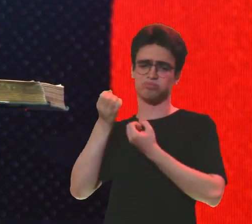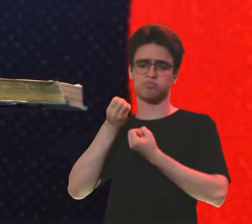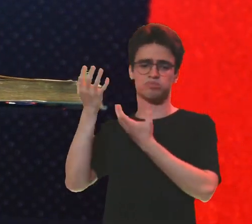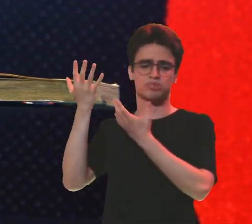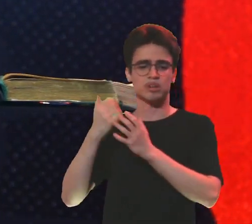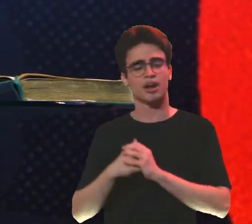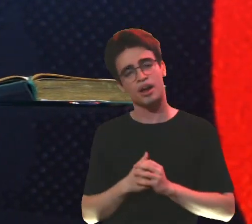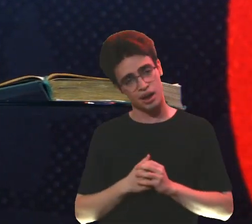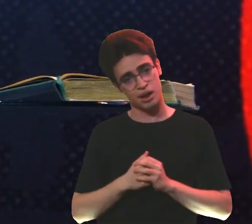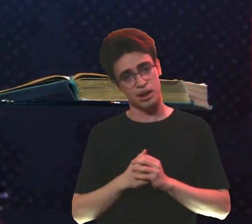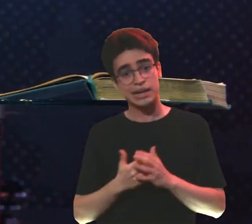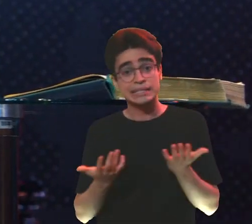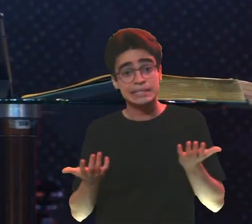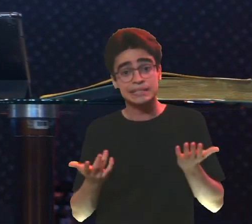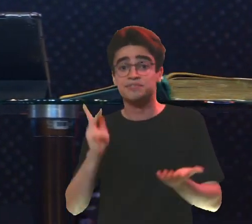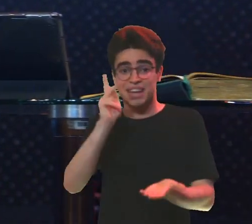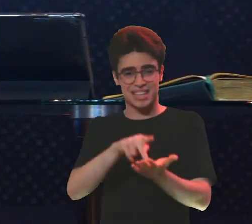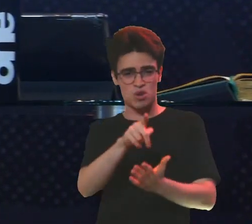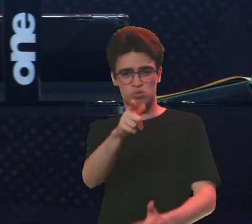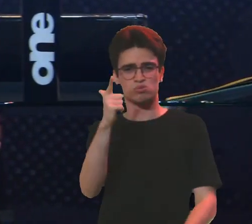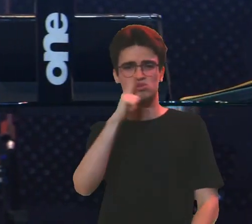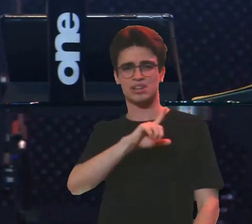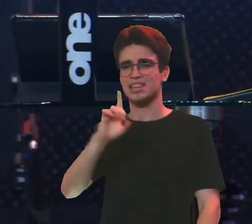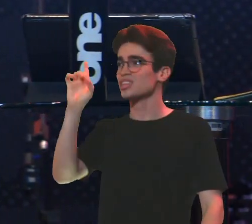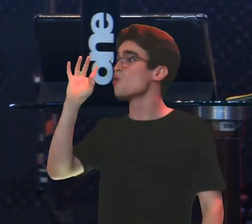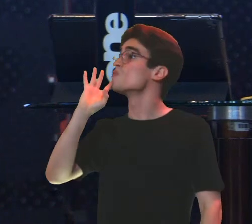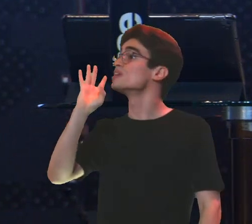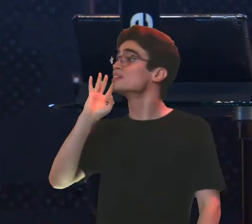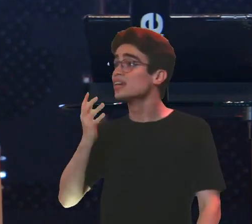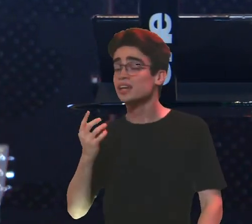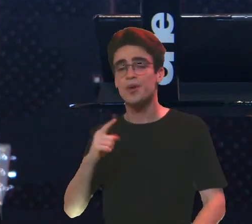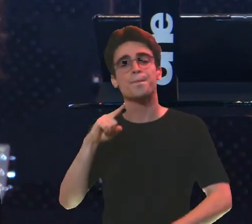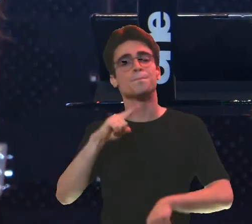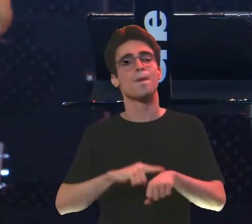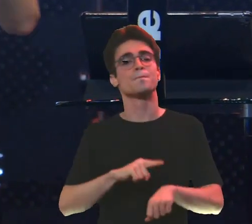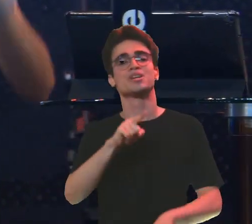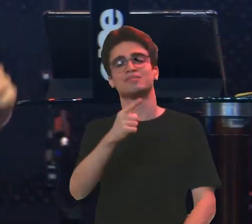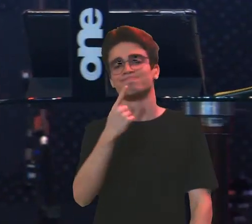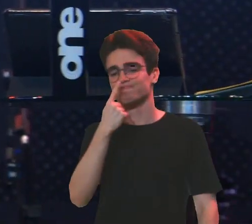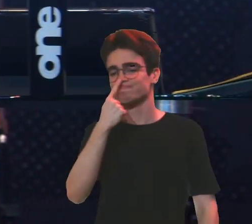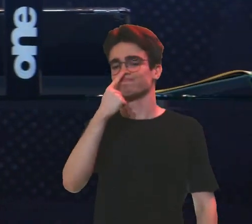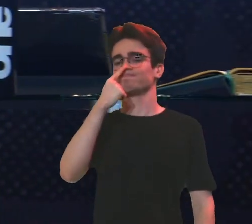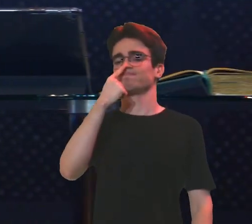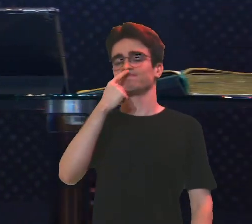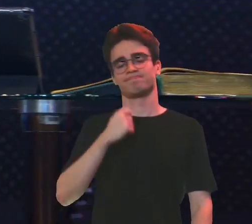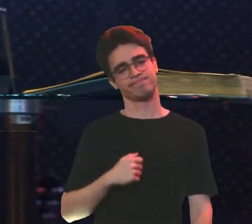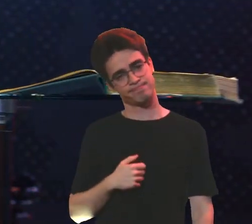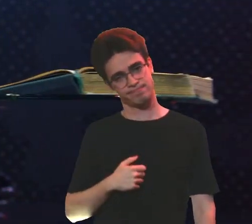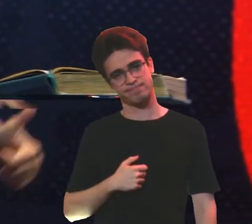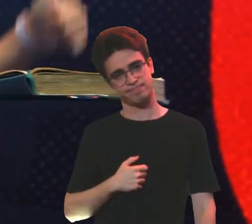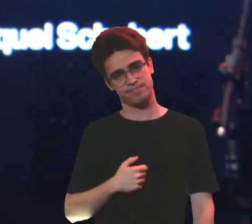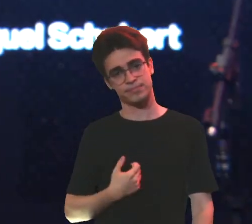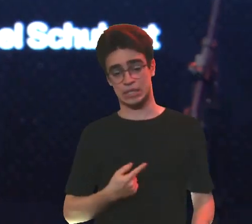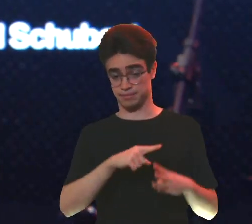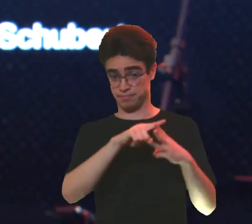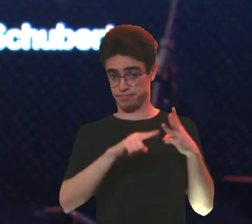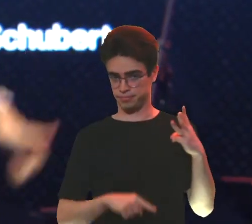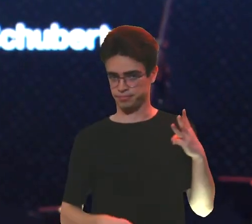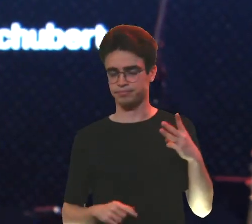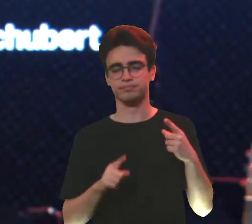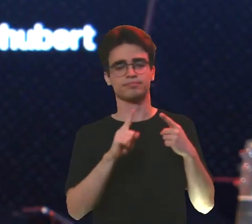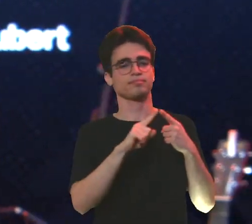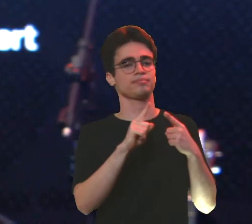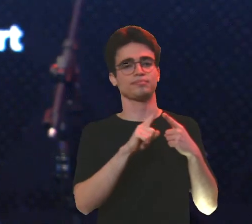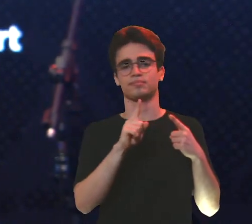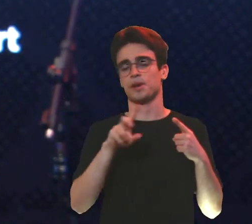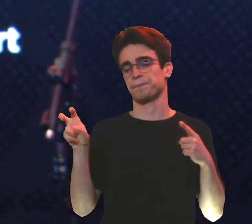Você só vai conhecer a Deus quando você tiver intimidade. Então, 3 marcas aí de um peregrino. Ele não vive mais